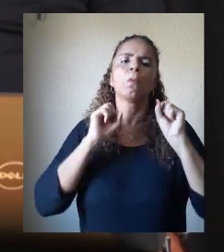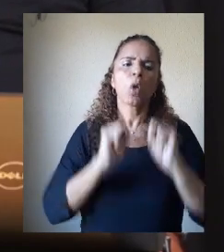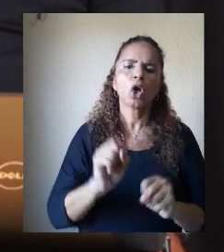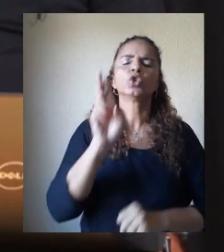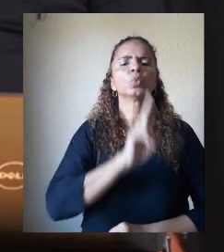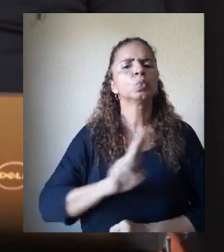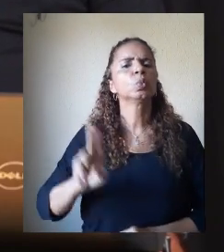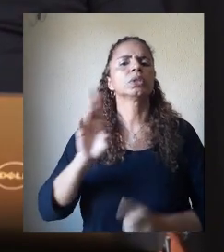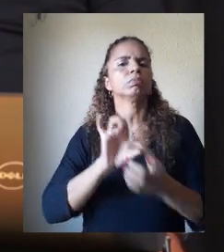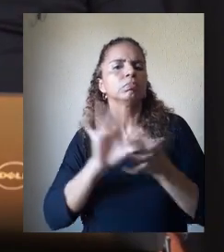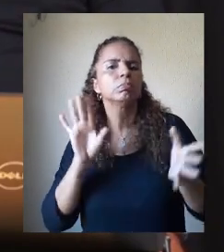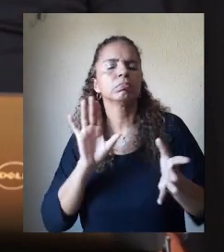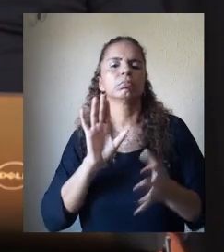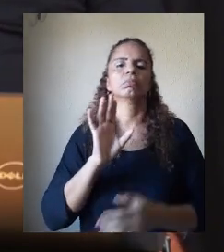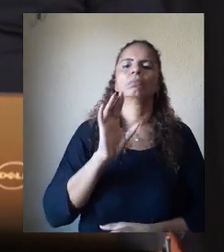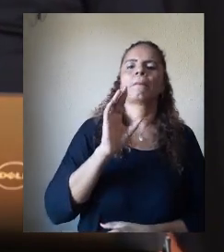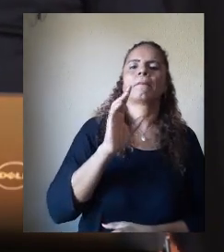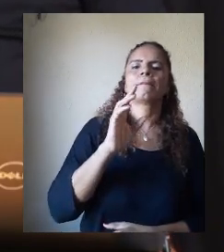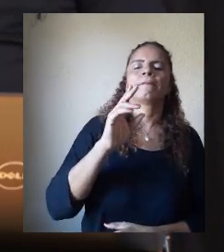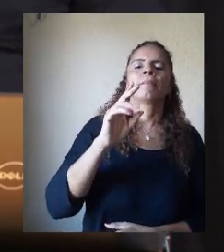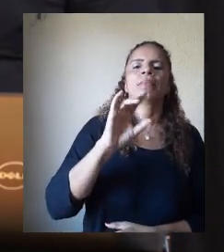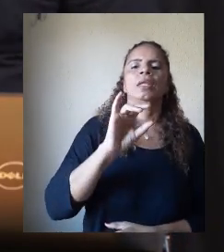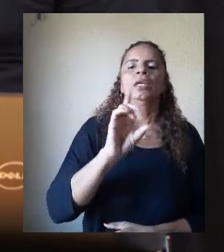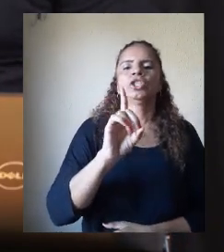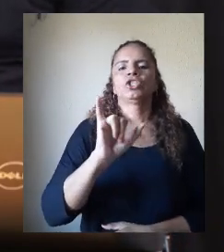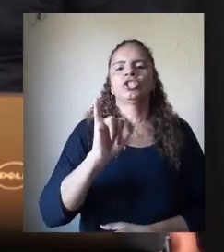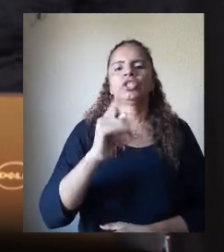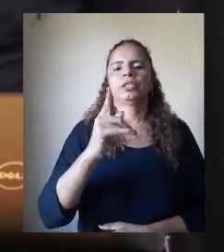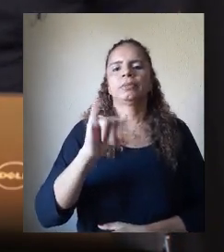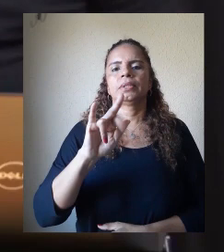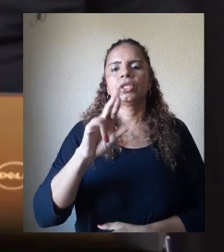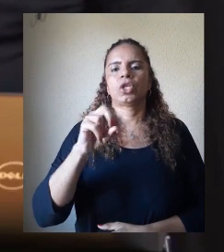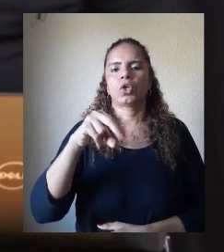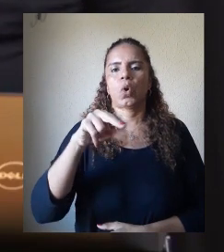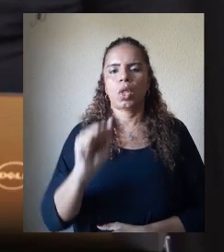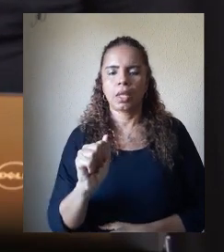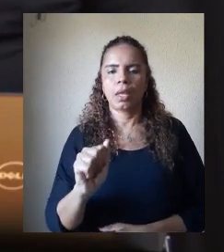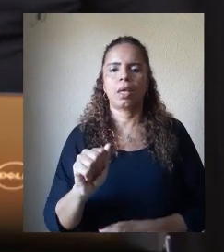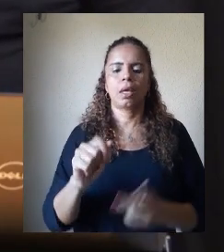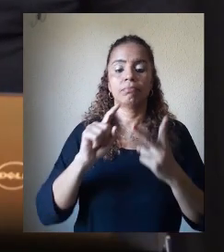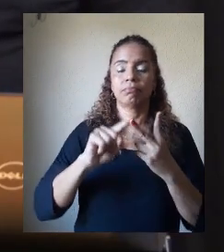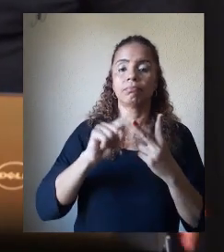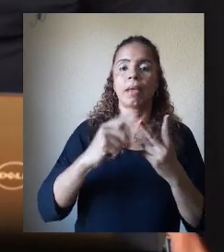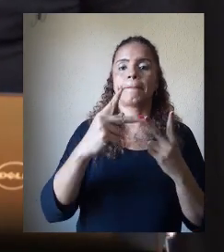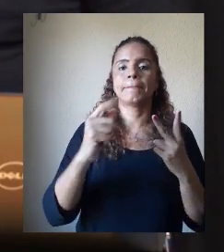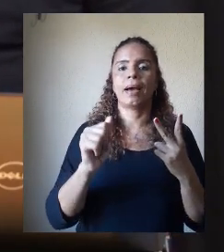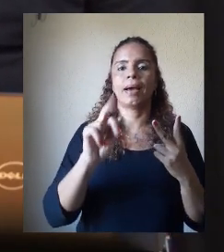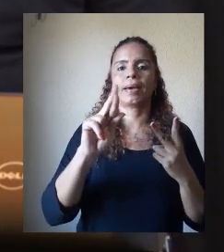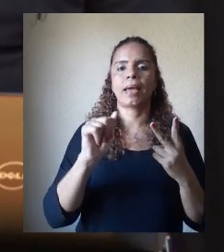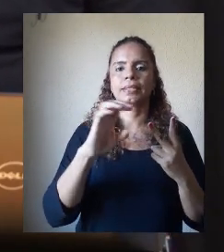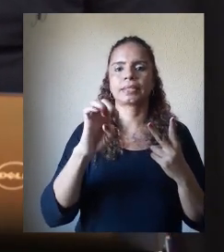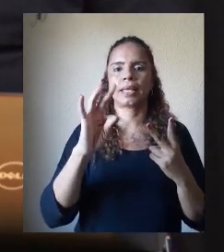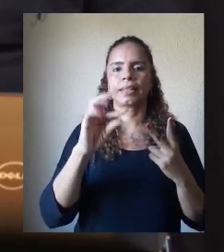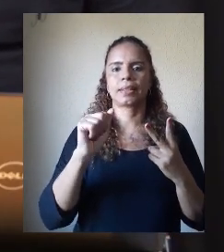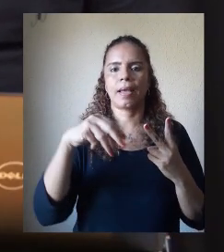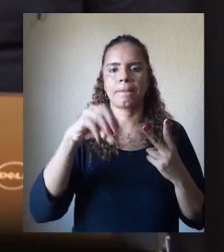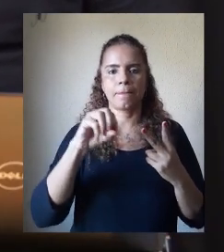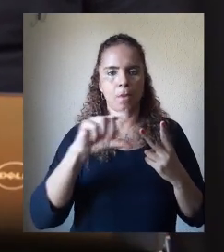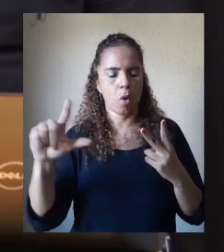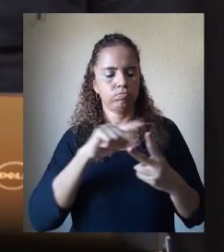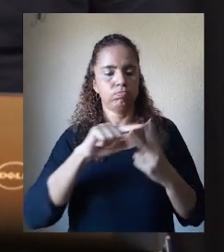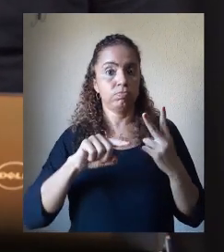e o paracetamol. Claro. Né? Então, se você puder não usar, melhor. Bem, a gente está recebendo algumas perguntas aqui pelo WhatsApp,